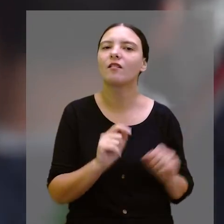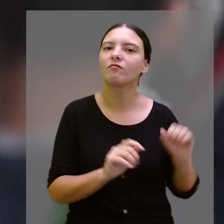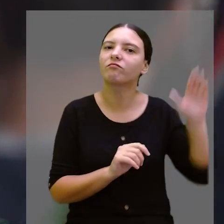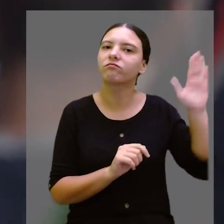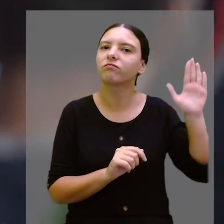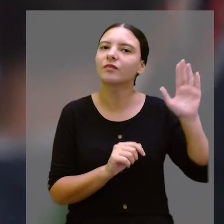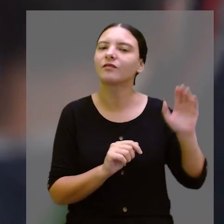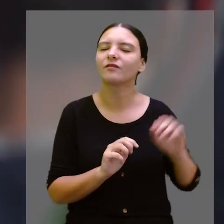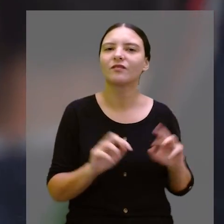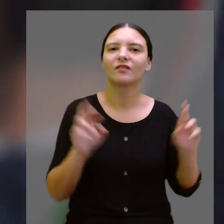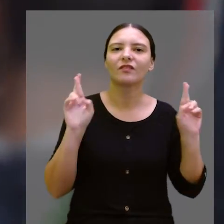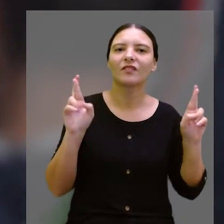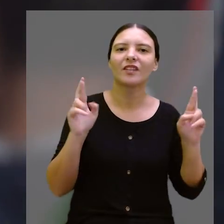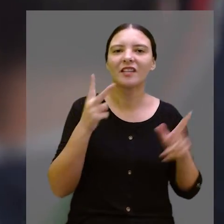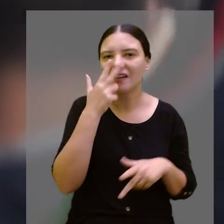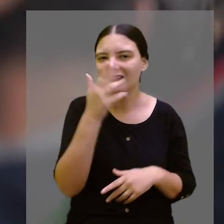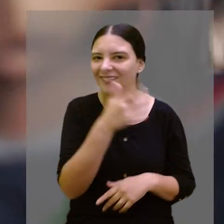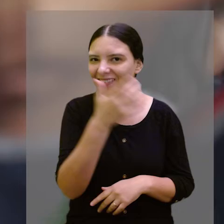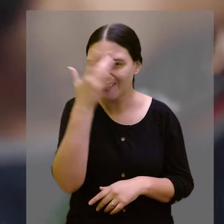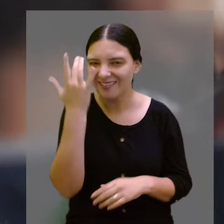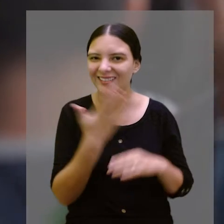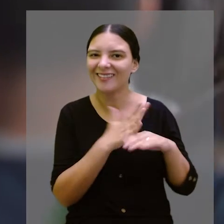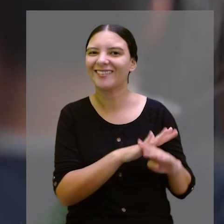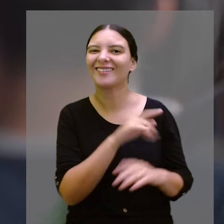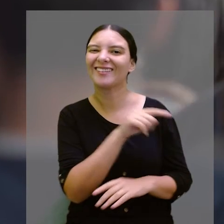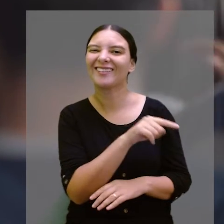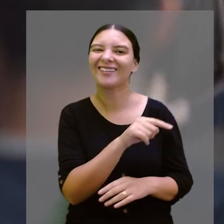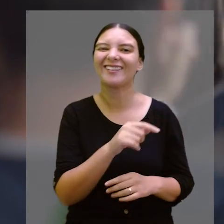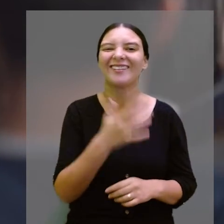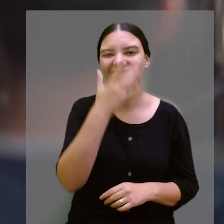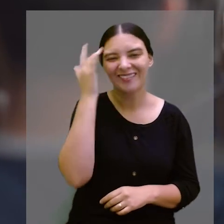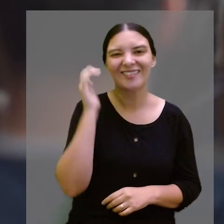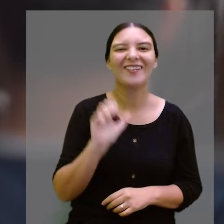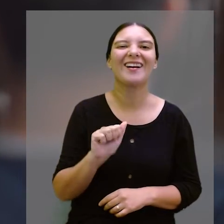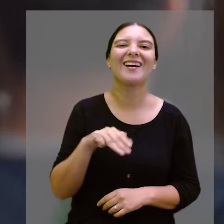que a galera que é América levantou agora para ajudar.